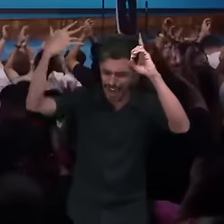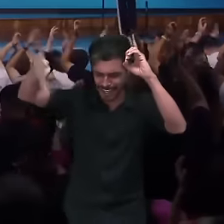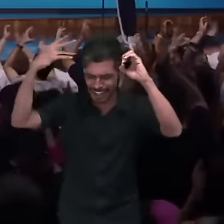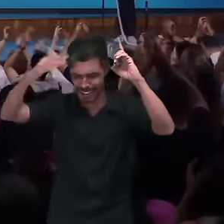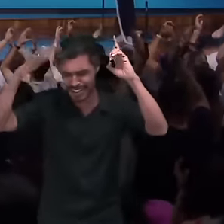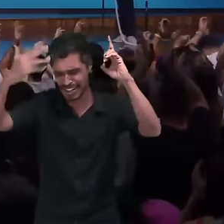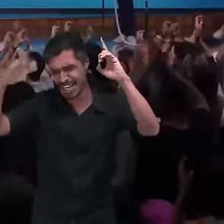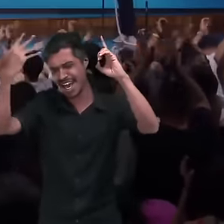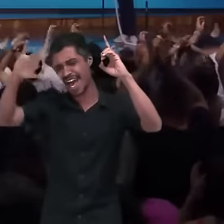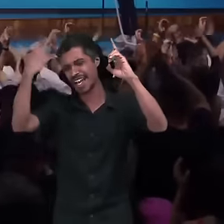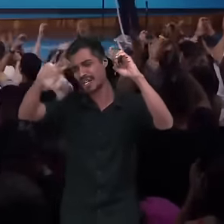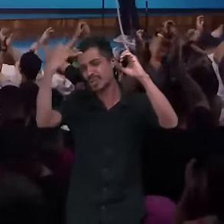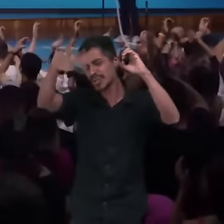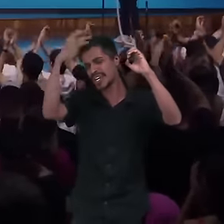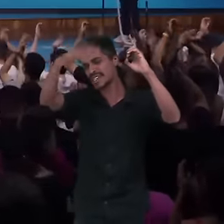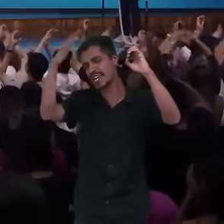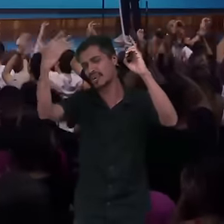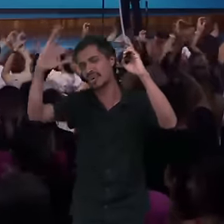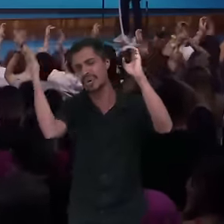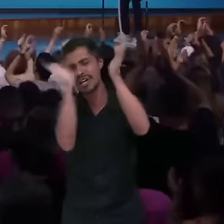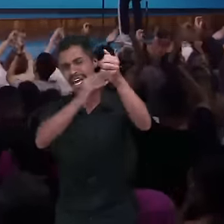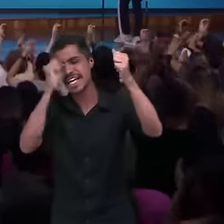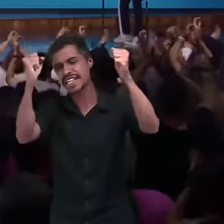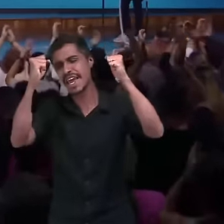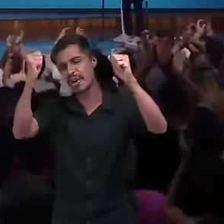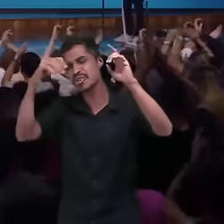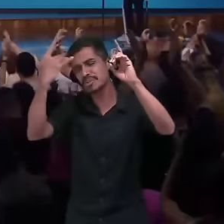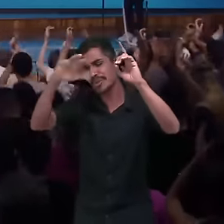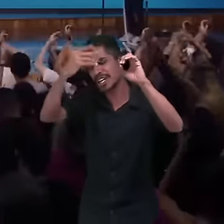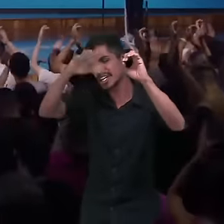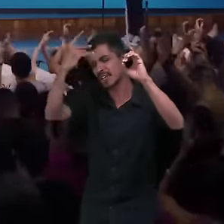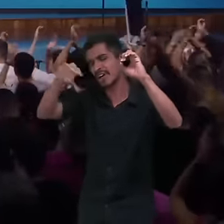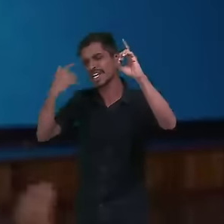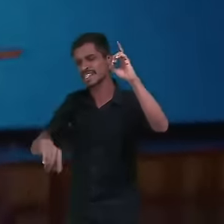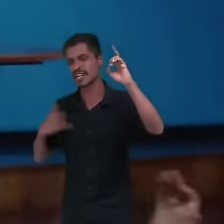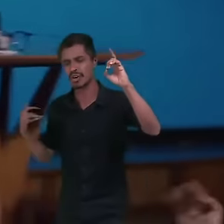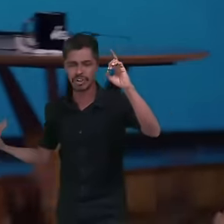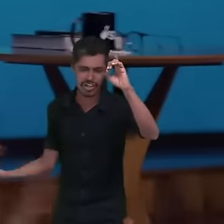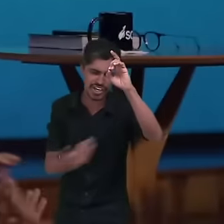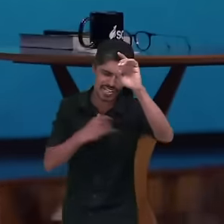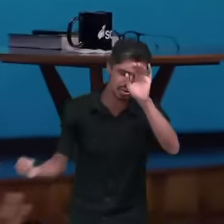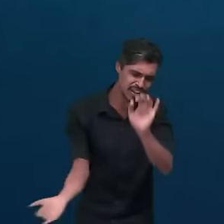adora, grita, da gloria. Si você venció la batalla, da un grito.